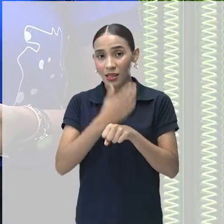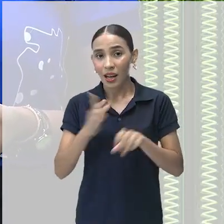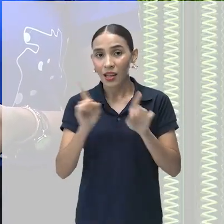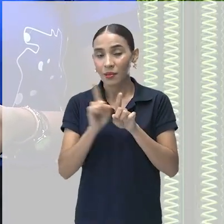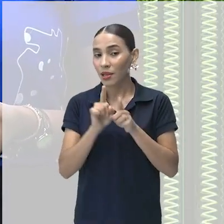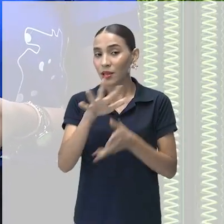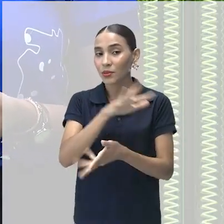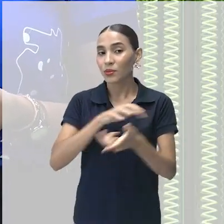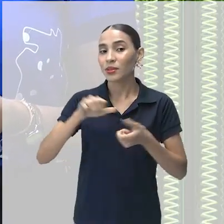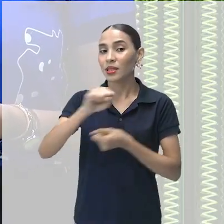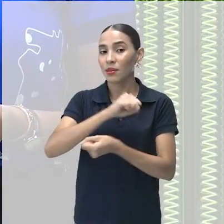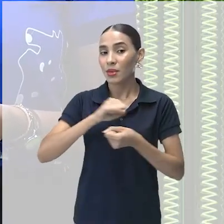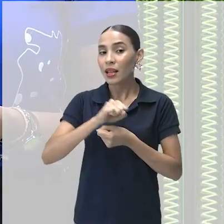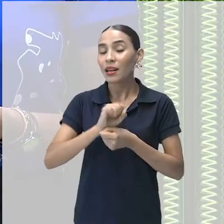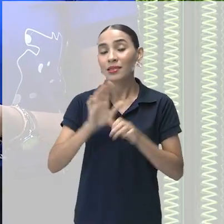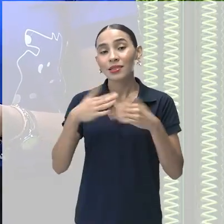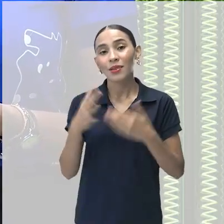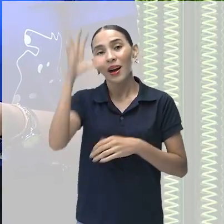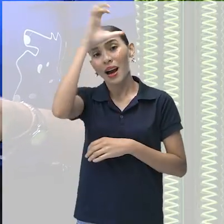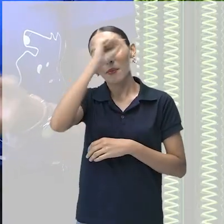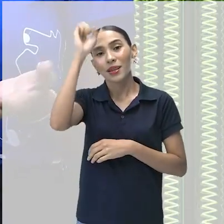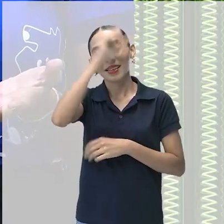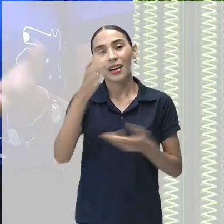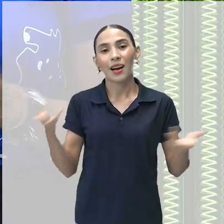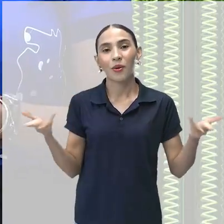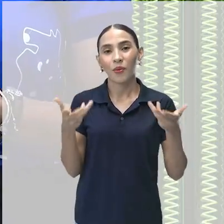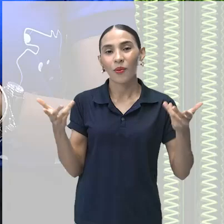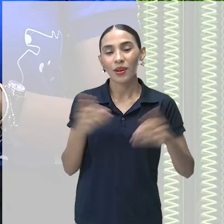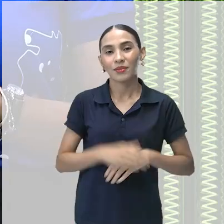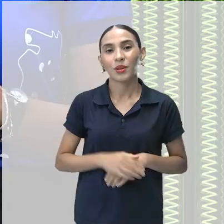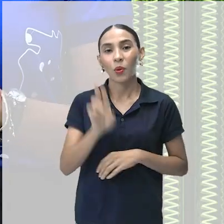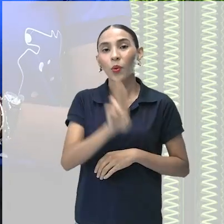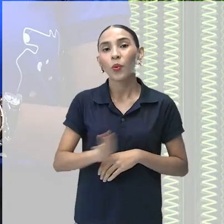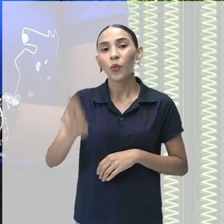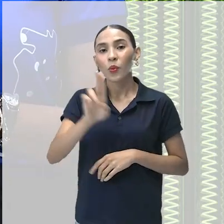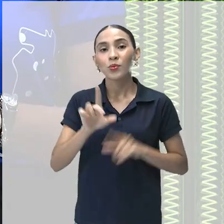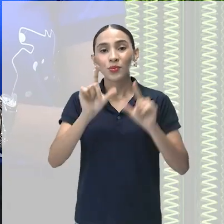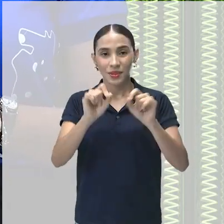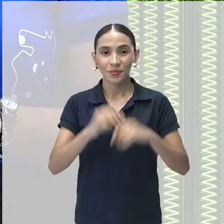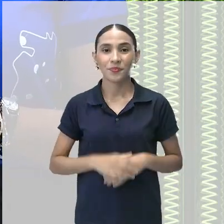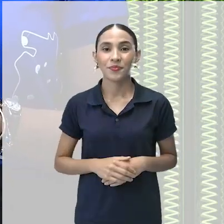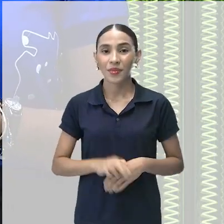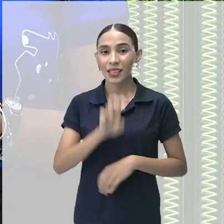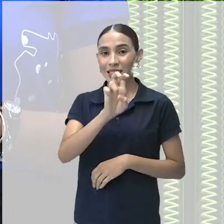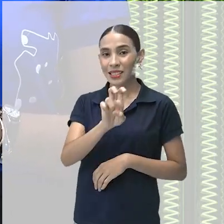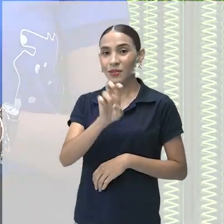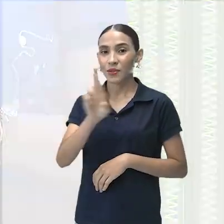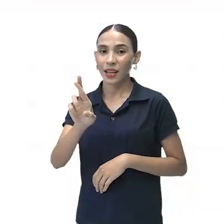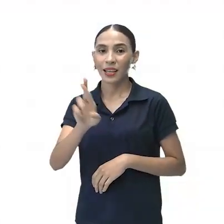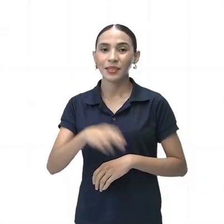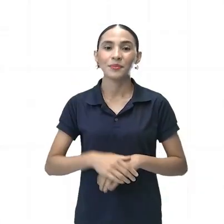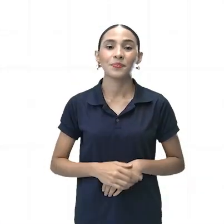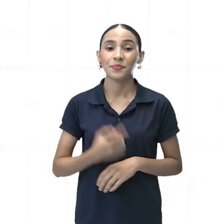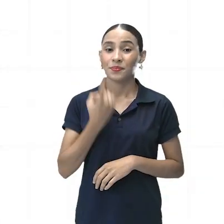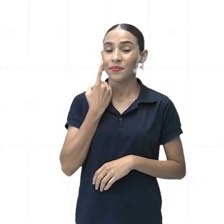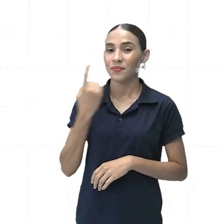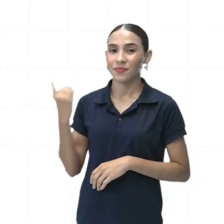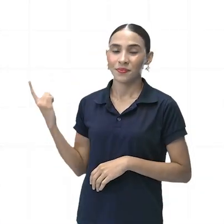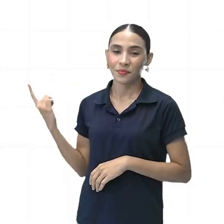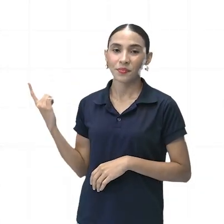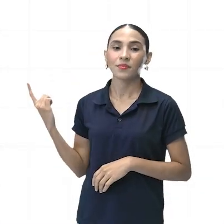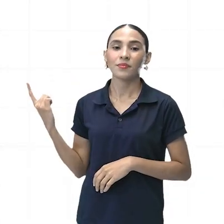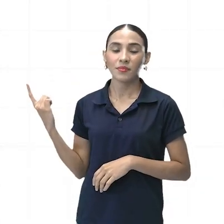essa sustentabilidade? Nós vamos aprender agora com a utilização do que chamamos de 5R.